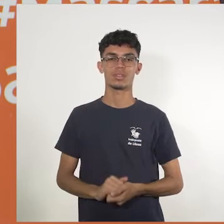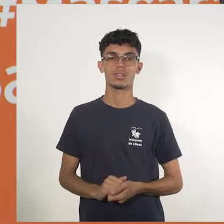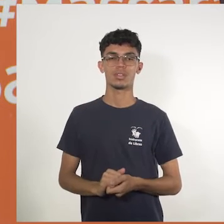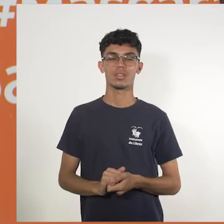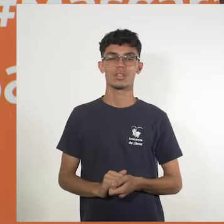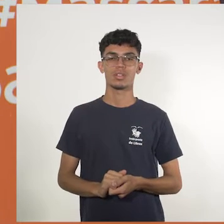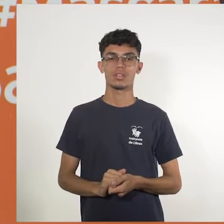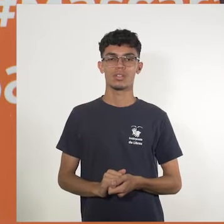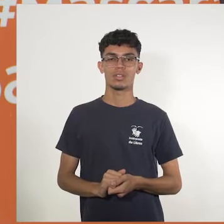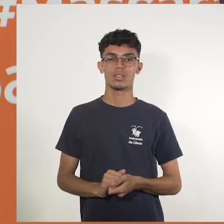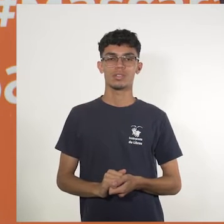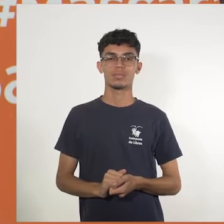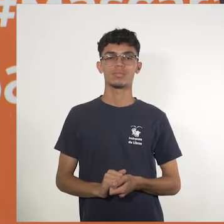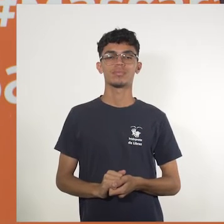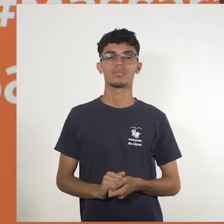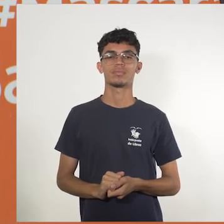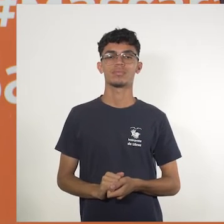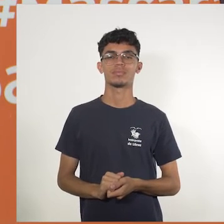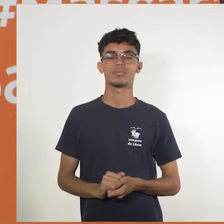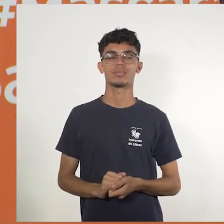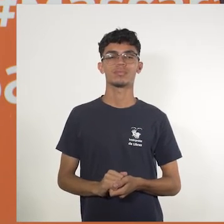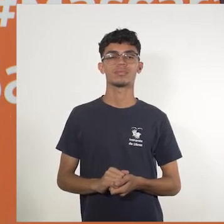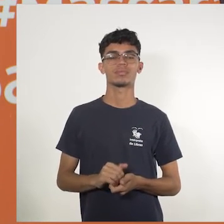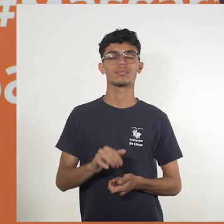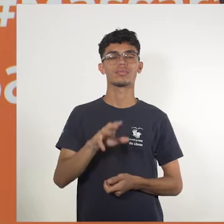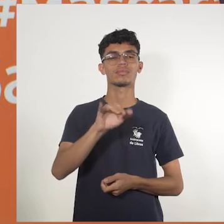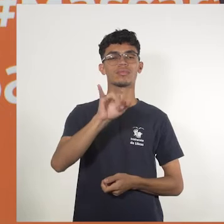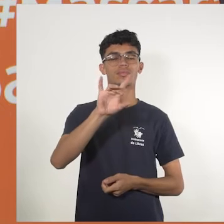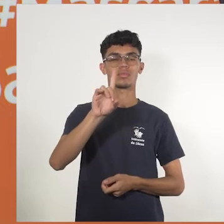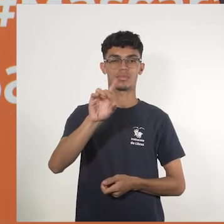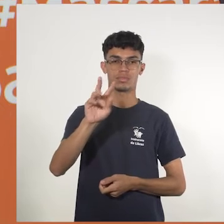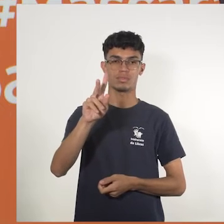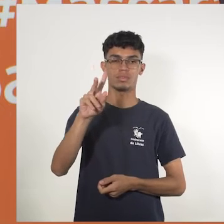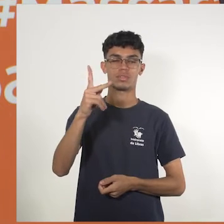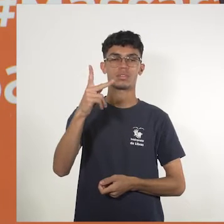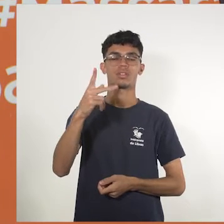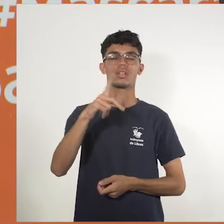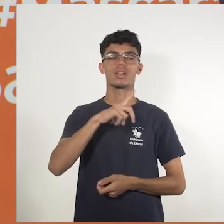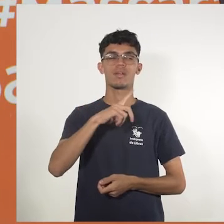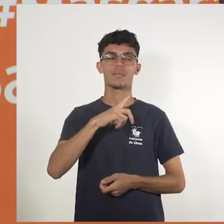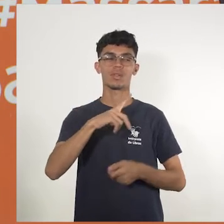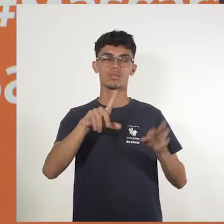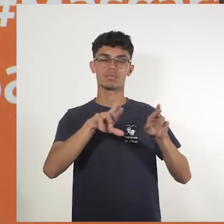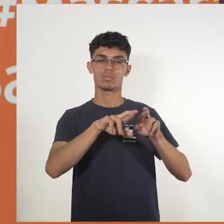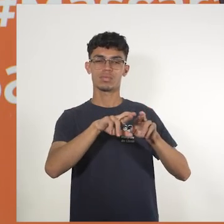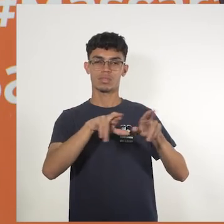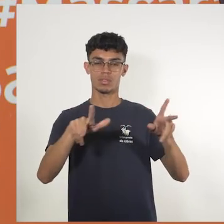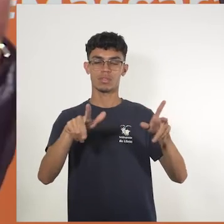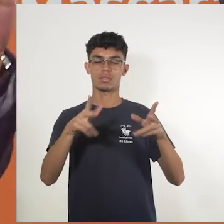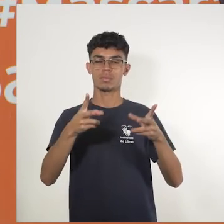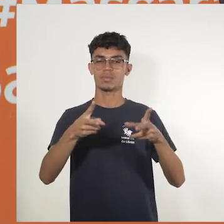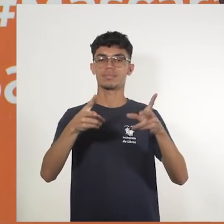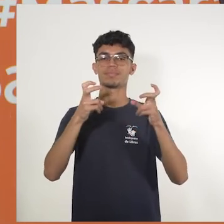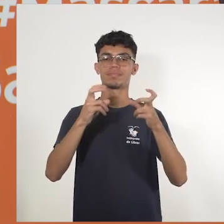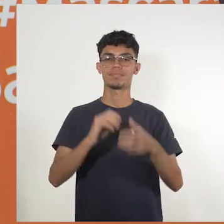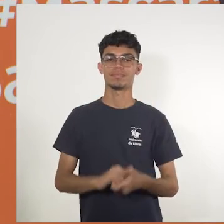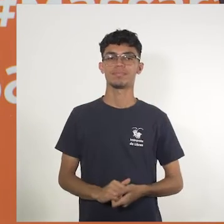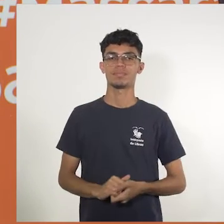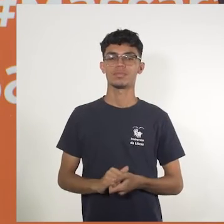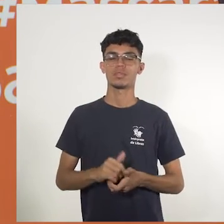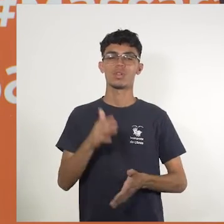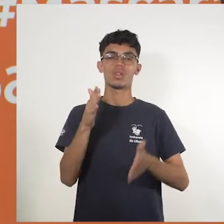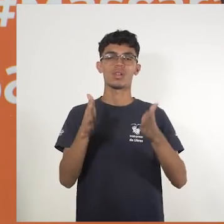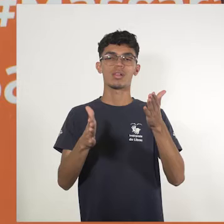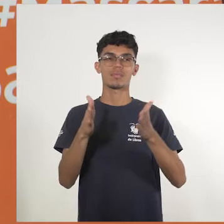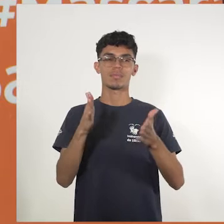da prevalência entre IDH. Houve momentos de algumas diferenças bastante acentuadas, mas agora nesse momento